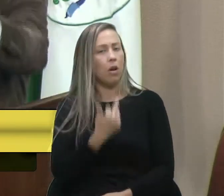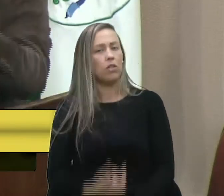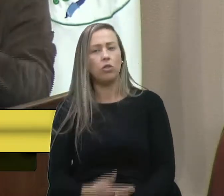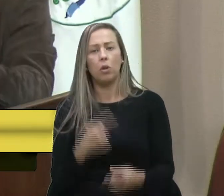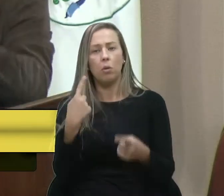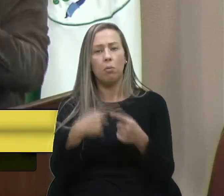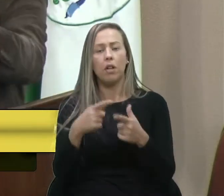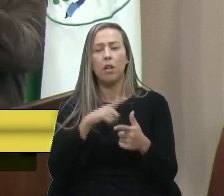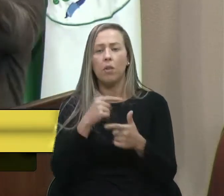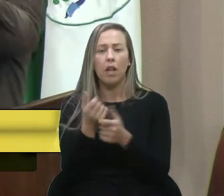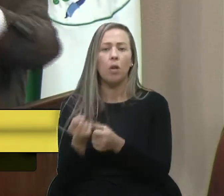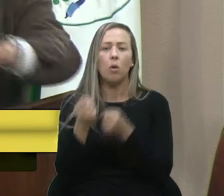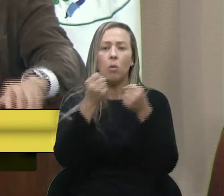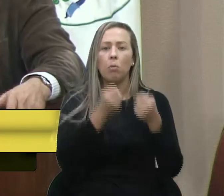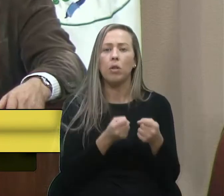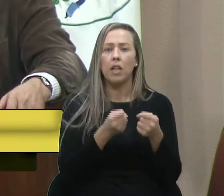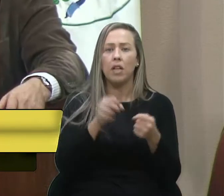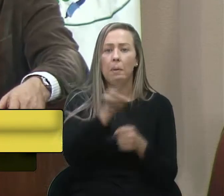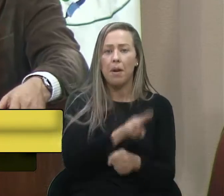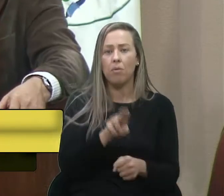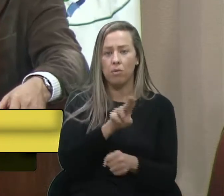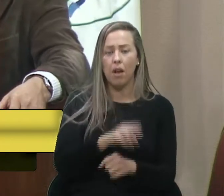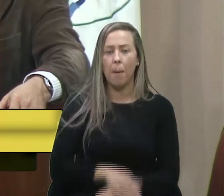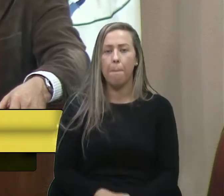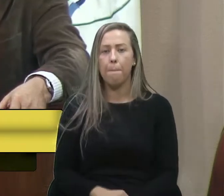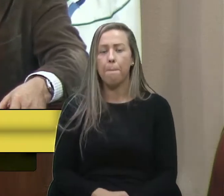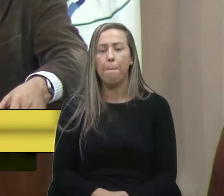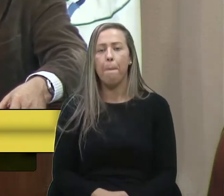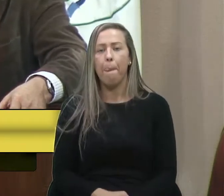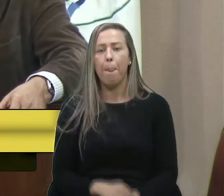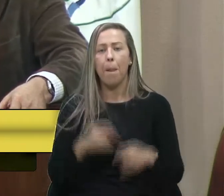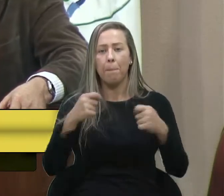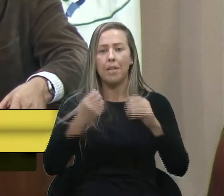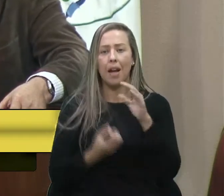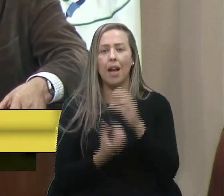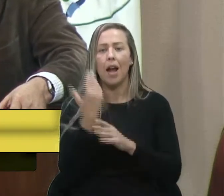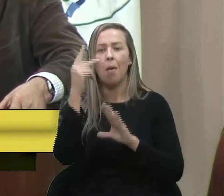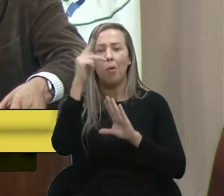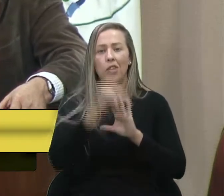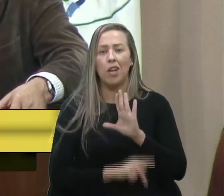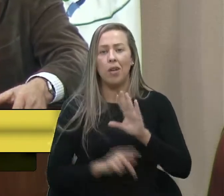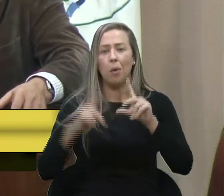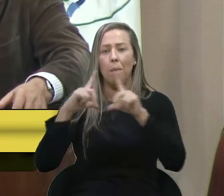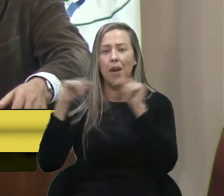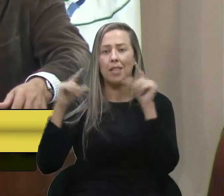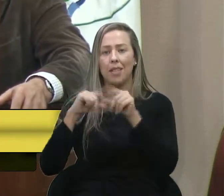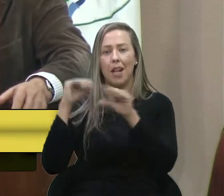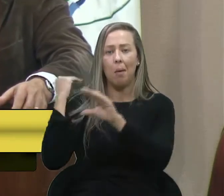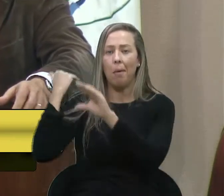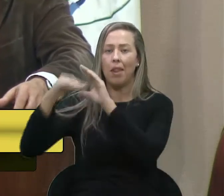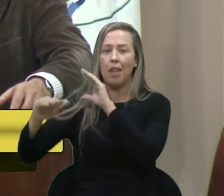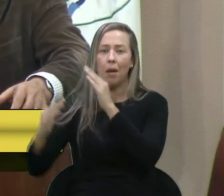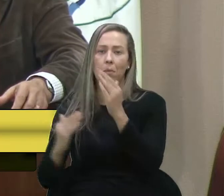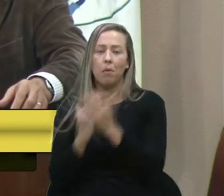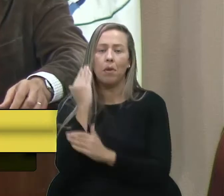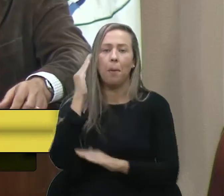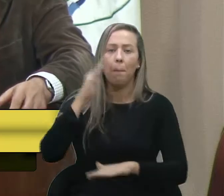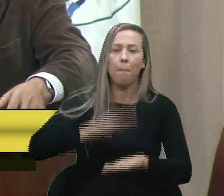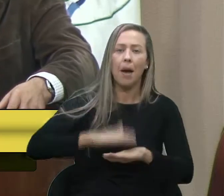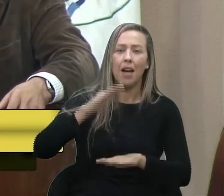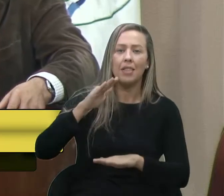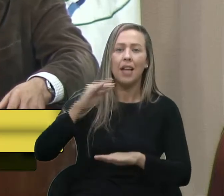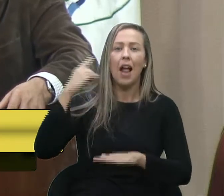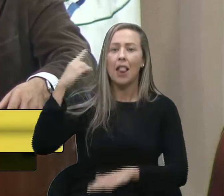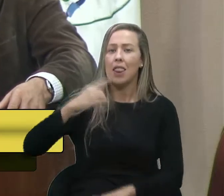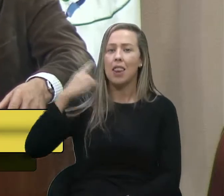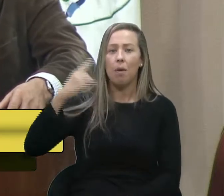tem o poder de explorar a lavras. Precisa um projeto lá em Brasília de mais do que a metade dos